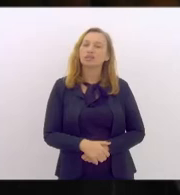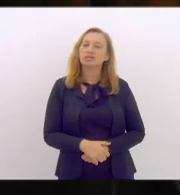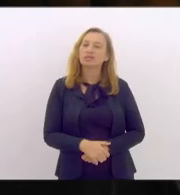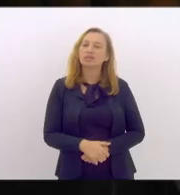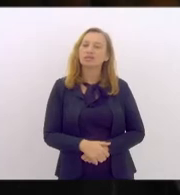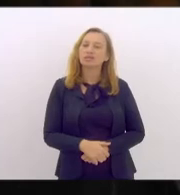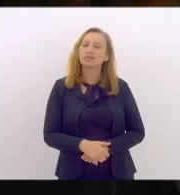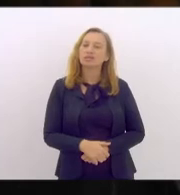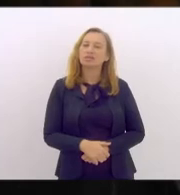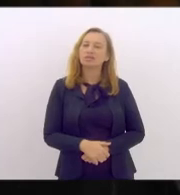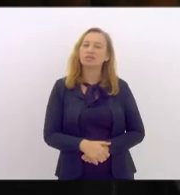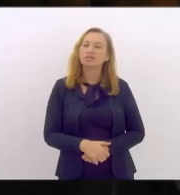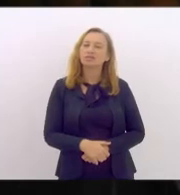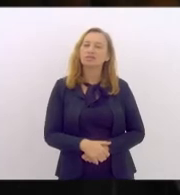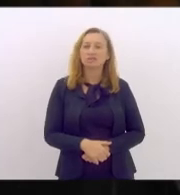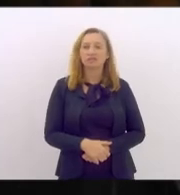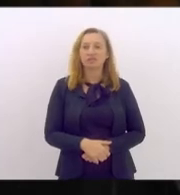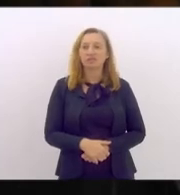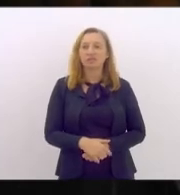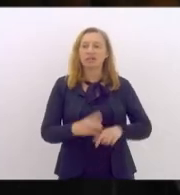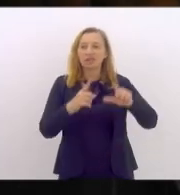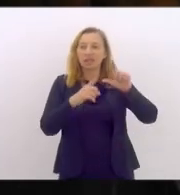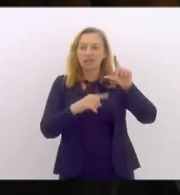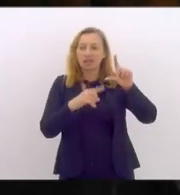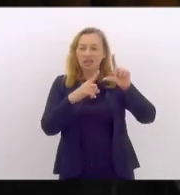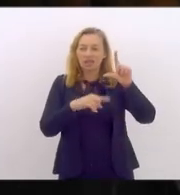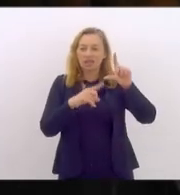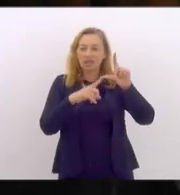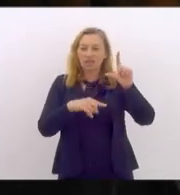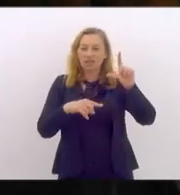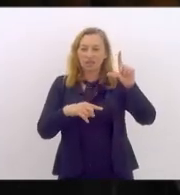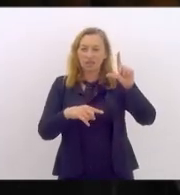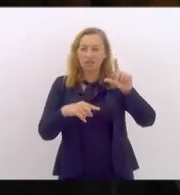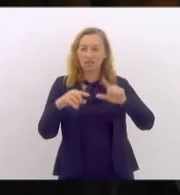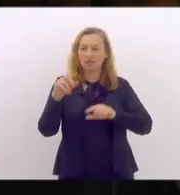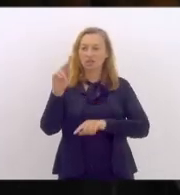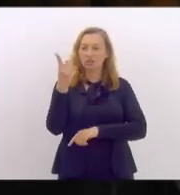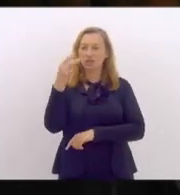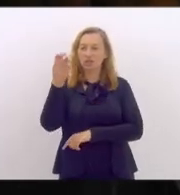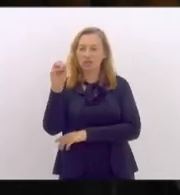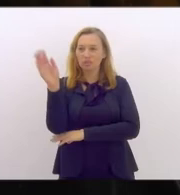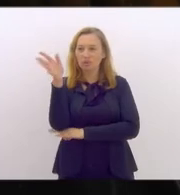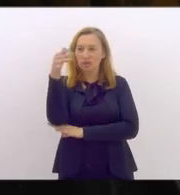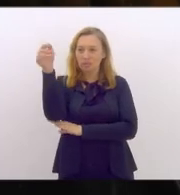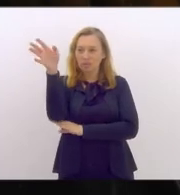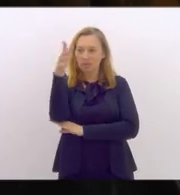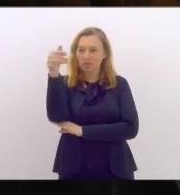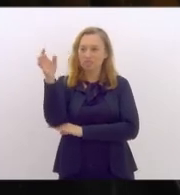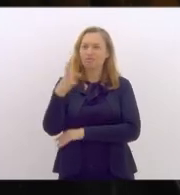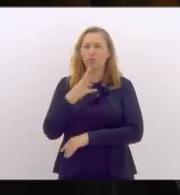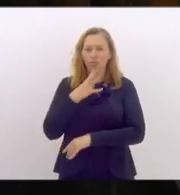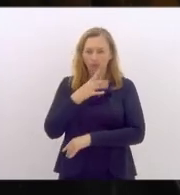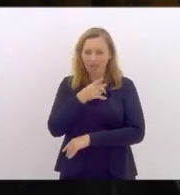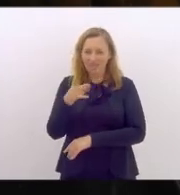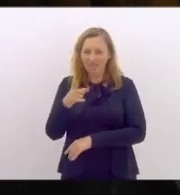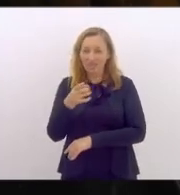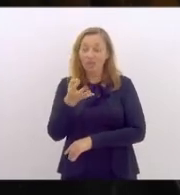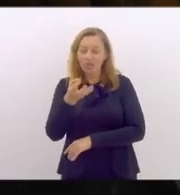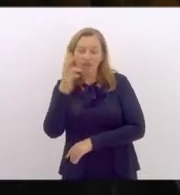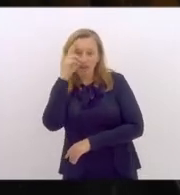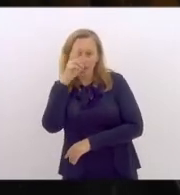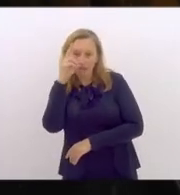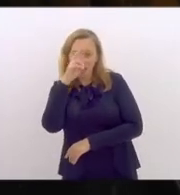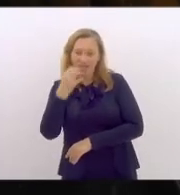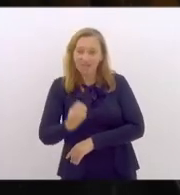do Hino à Bandeira vocês conhecem mas eu quero lembrar essa